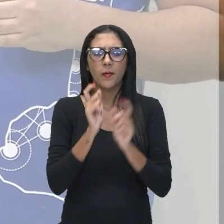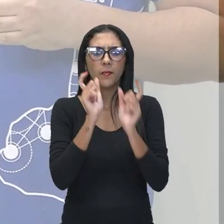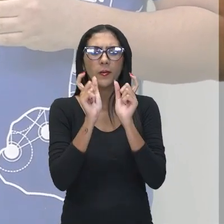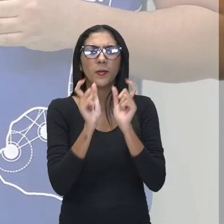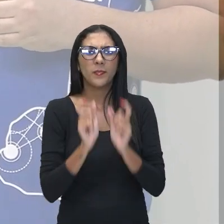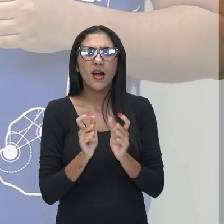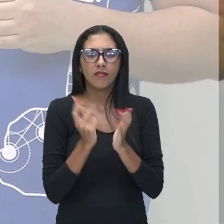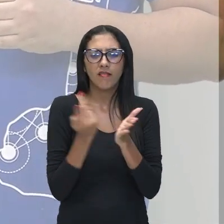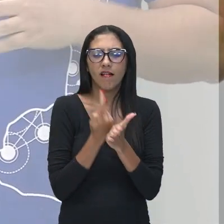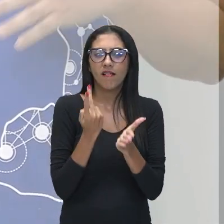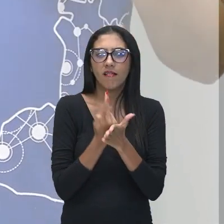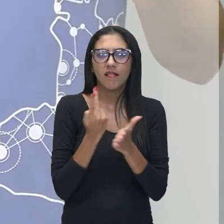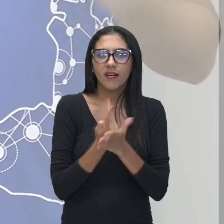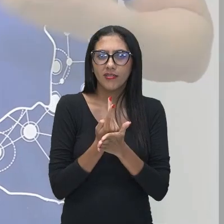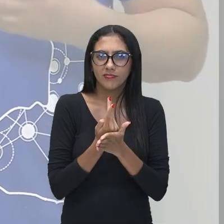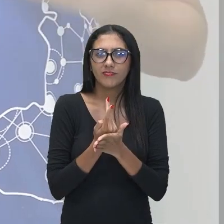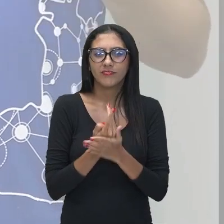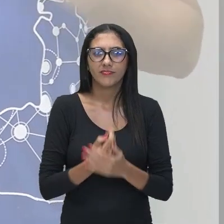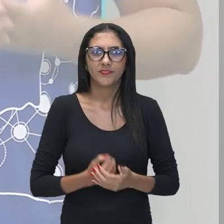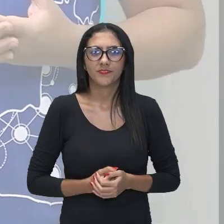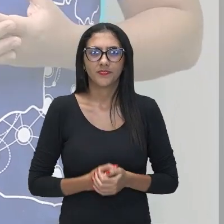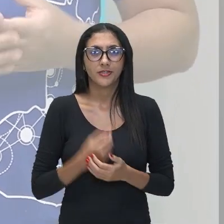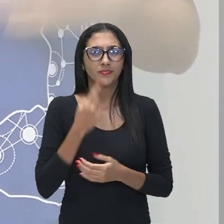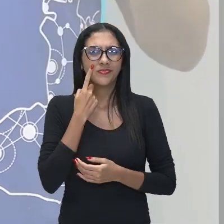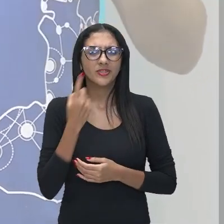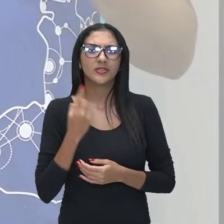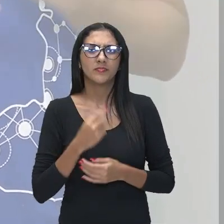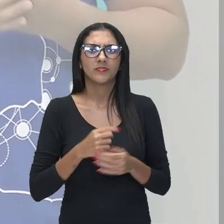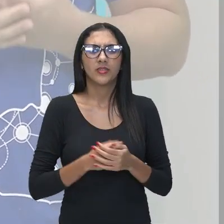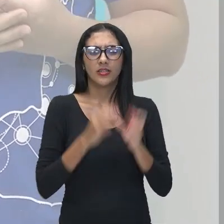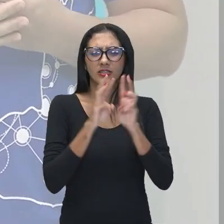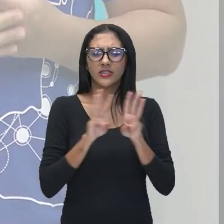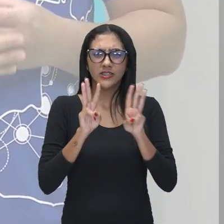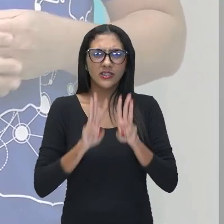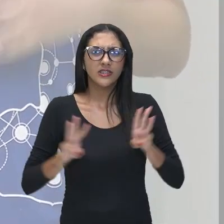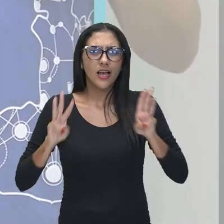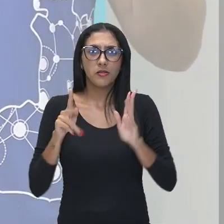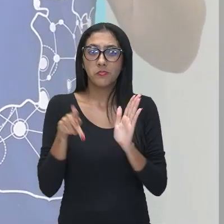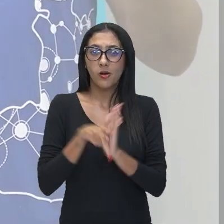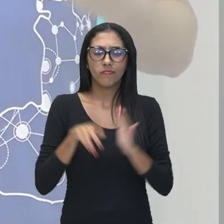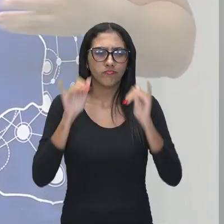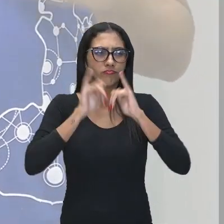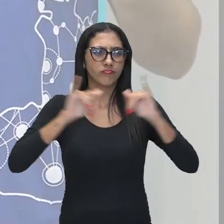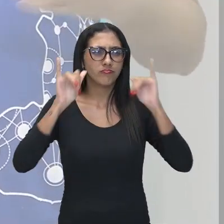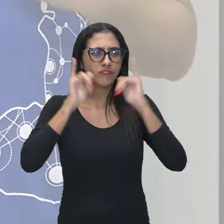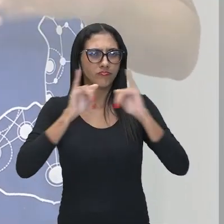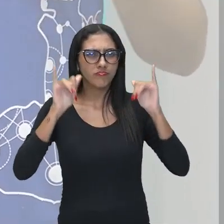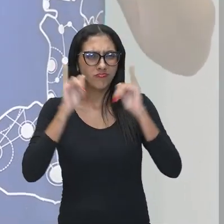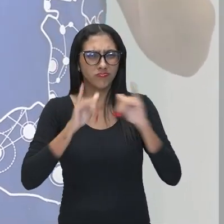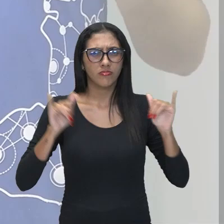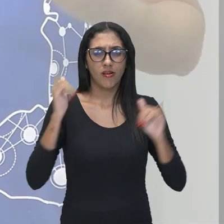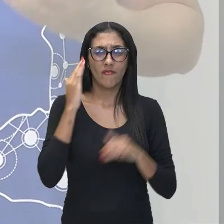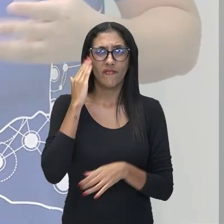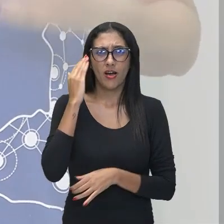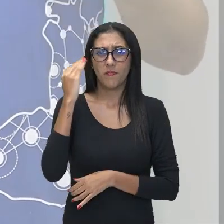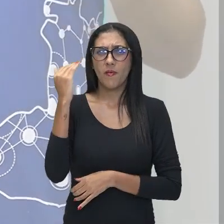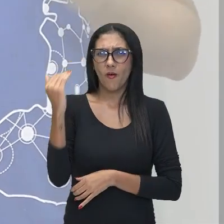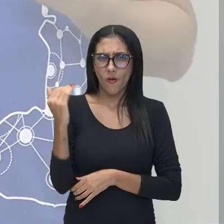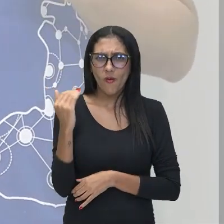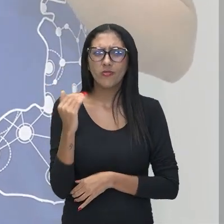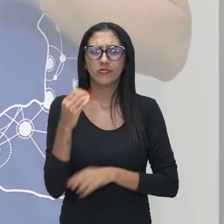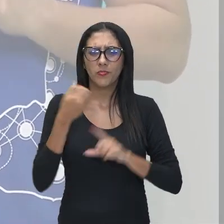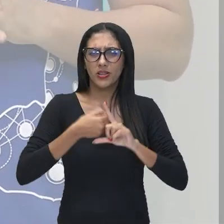gramaticais. Observem, gente, que sites de notícias, sites especializados, grandes veículos de mídia,